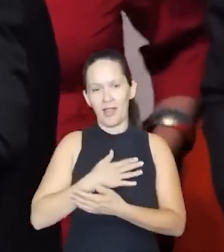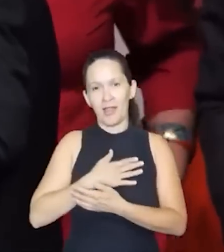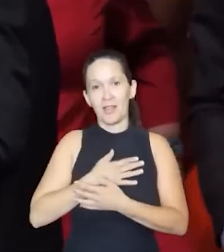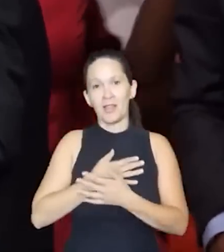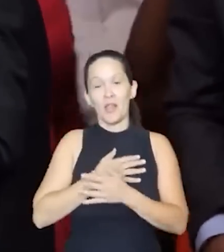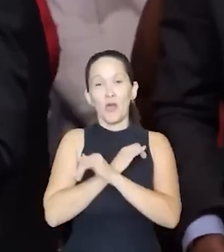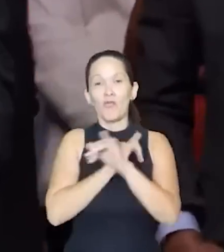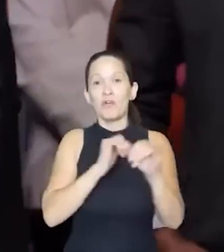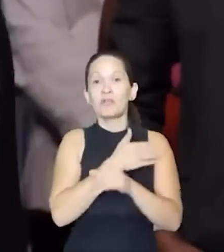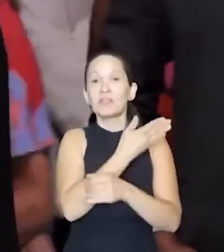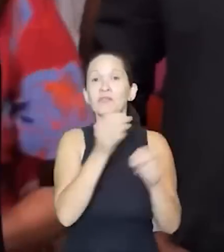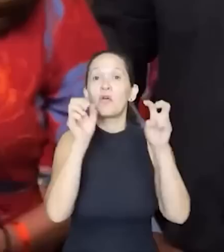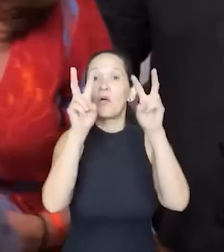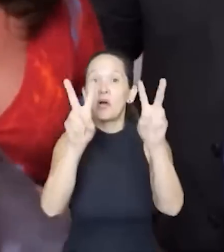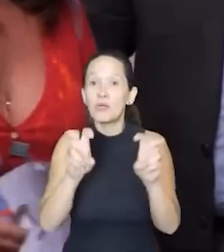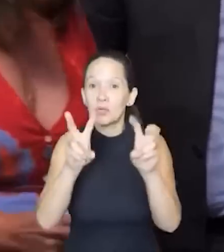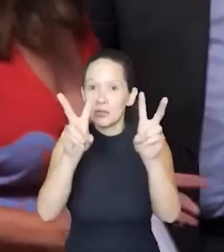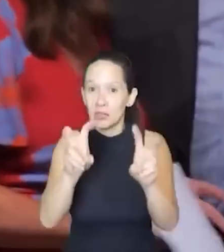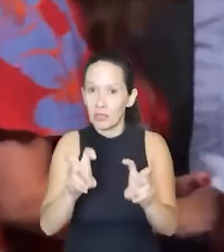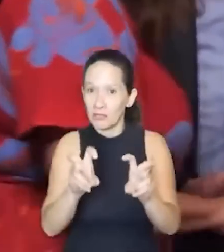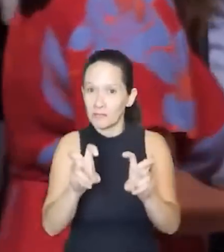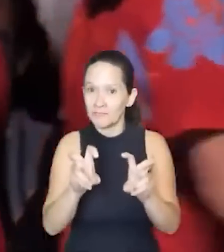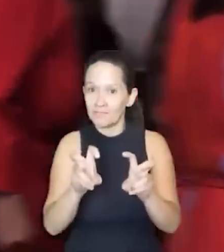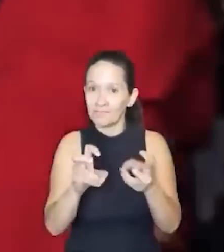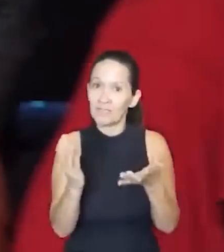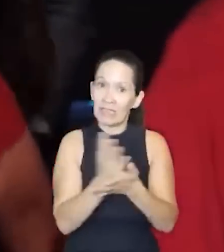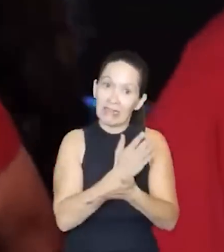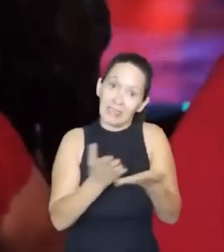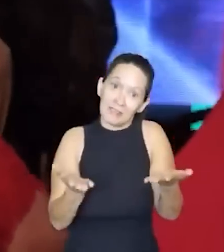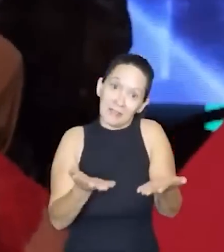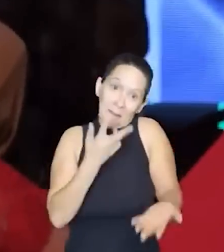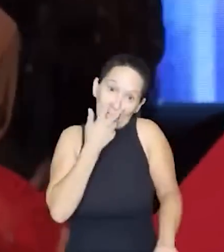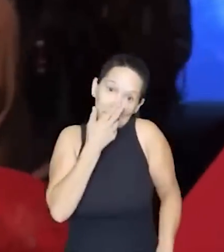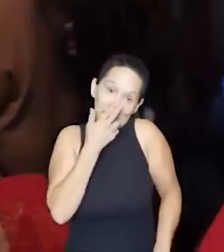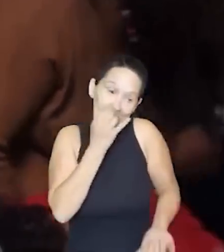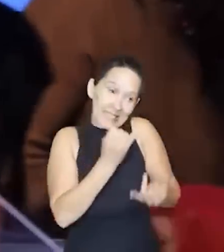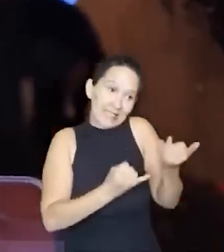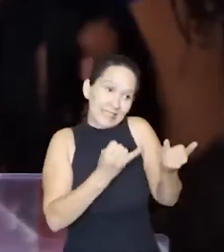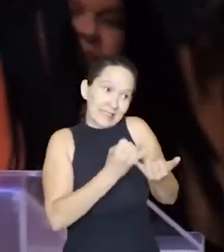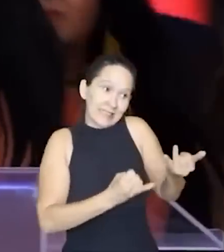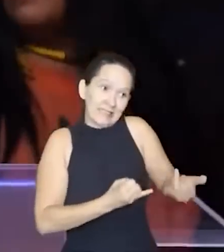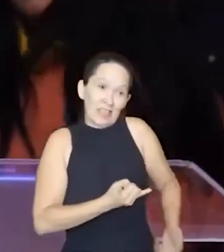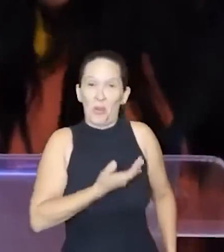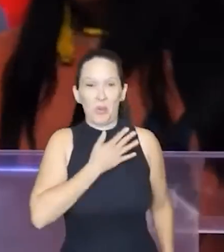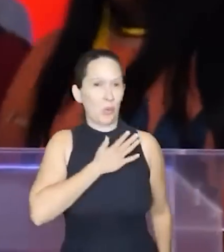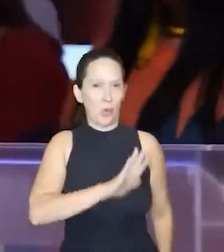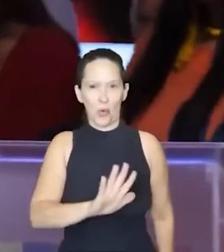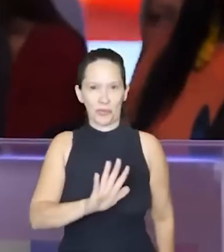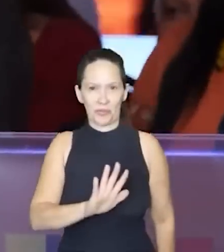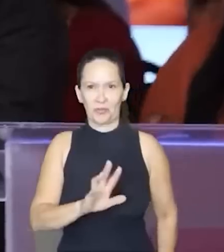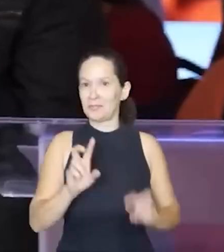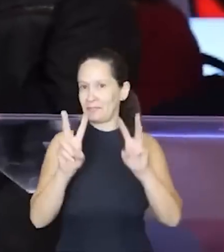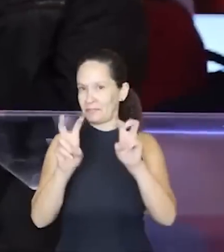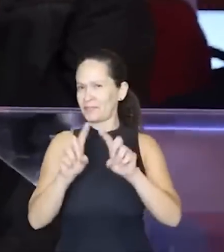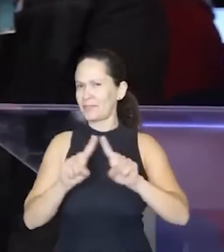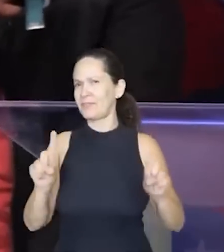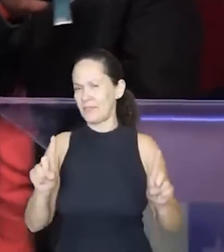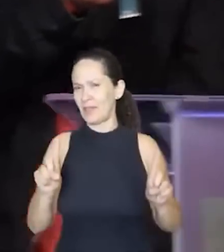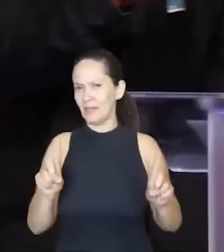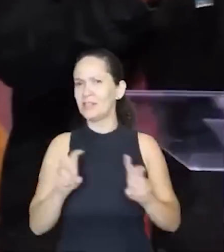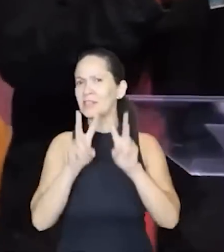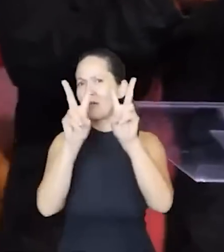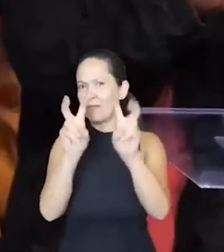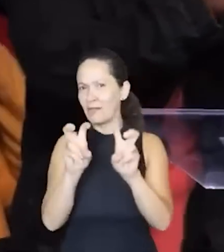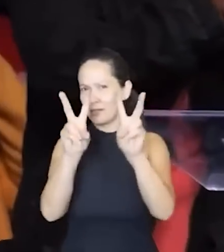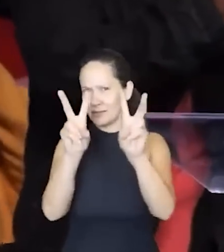assunto que é um assunto que muitas vezes parece não muito agradável, mas é a questão